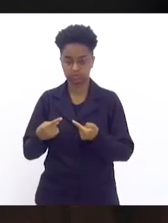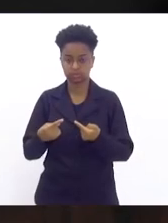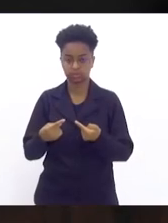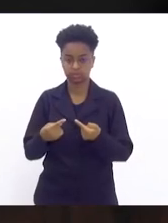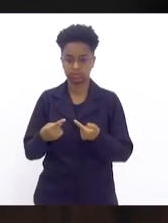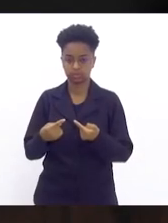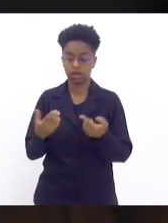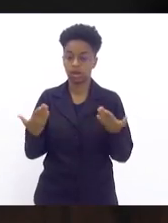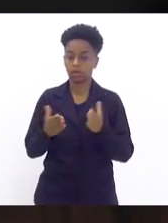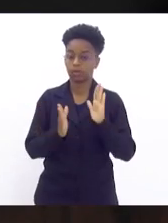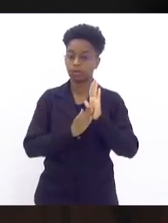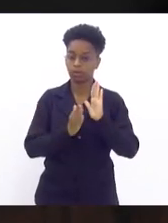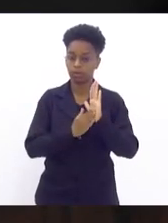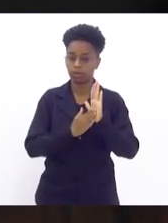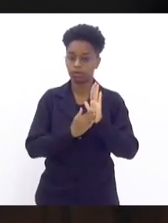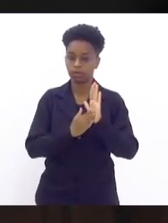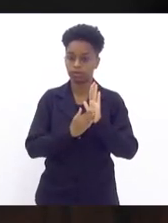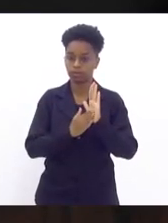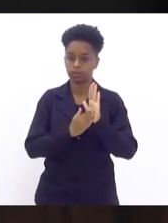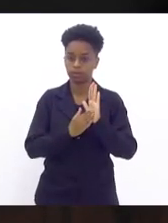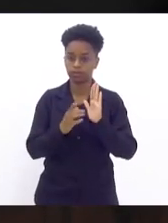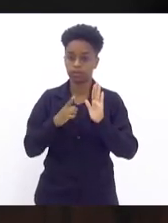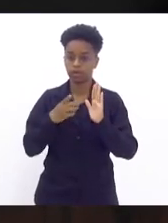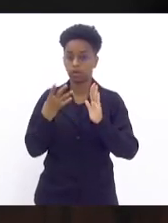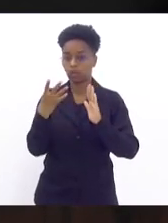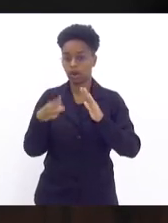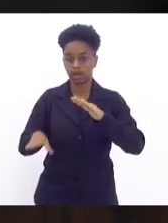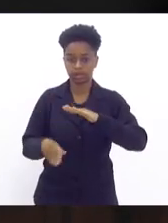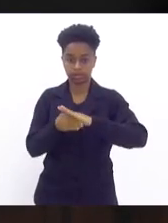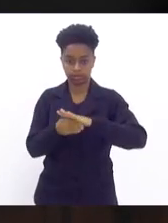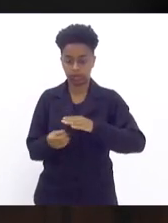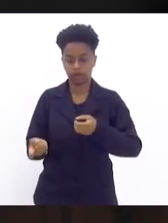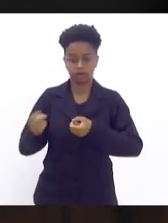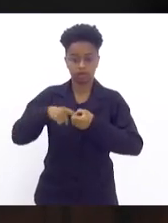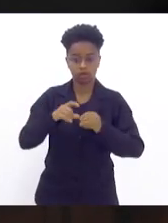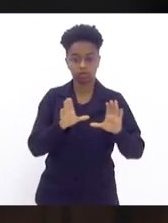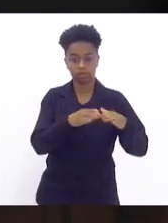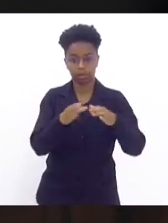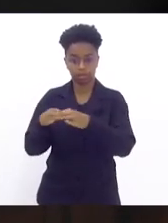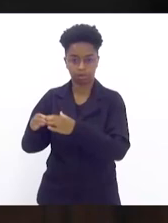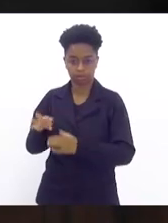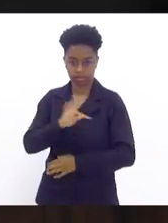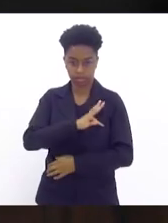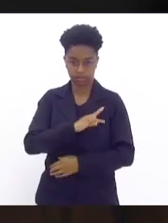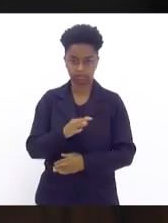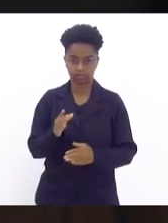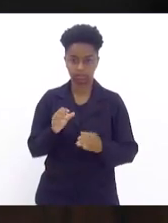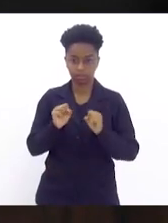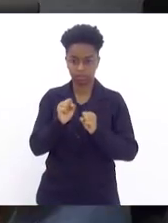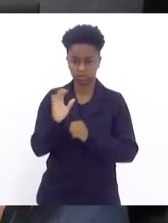apresente proposta recebeu quatro emendas e Retornam as comissões técnicas